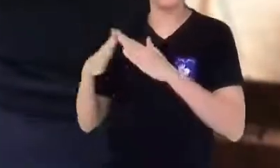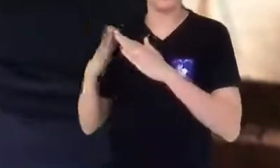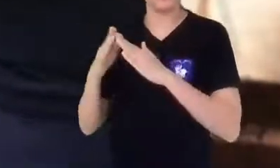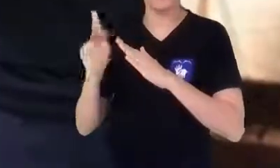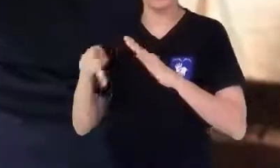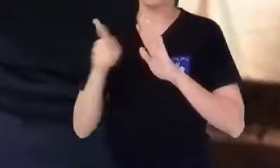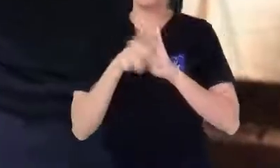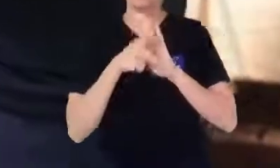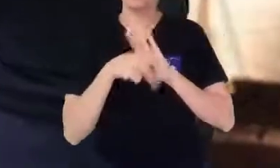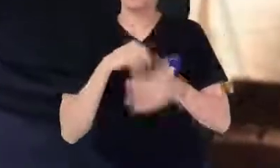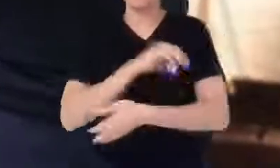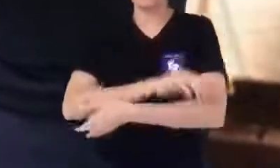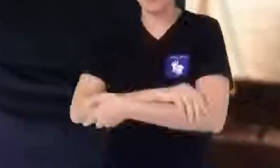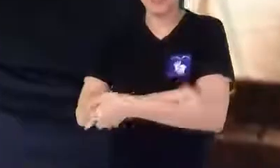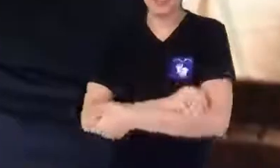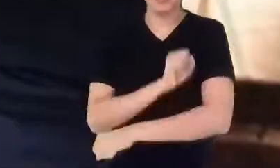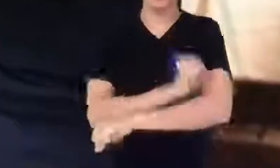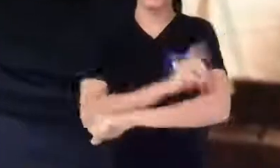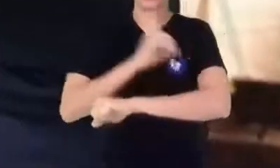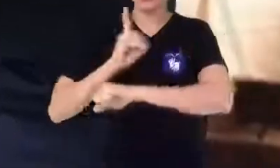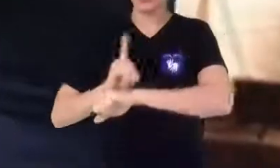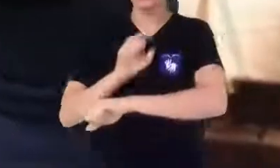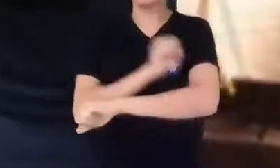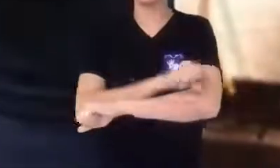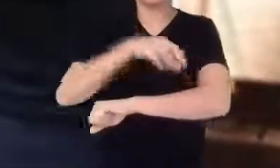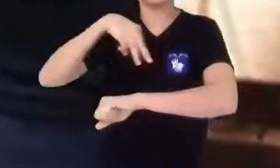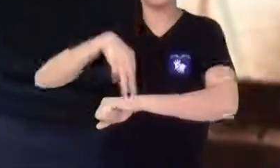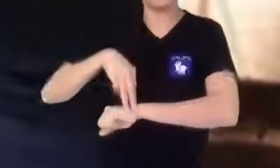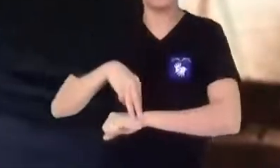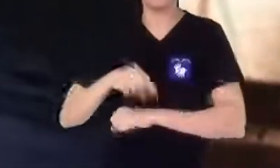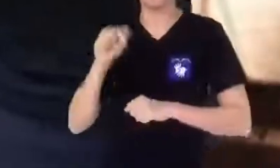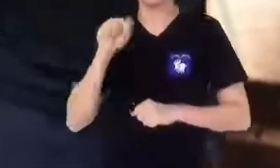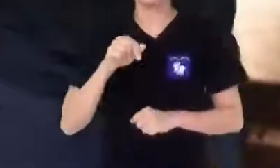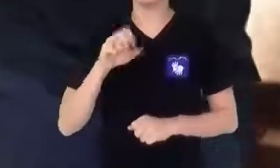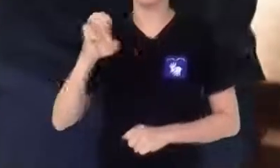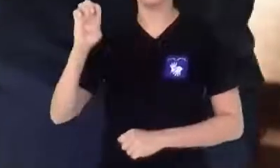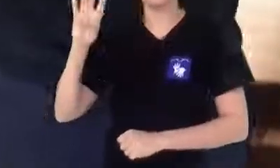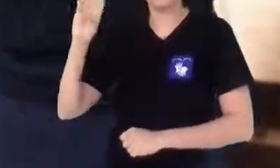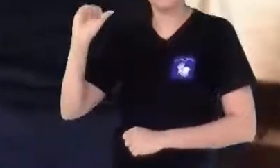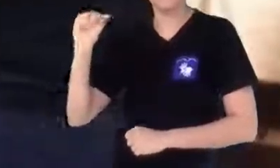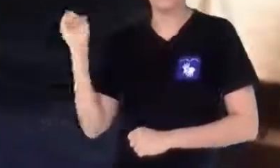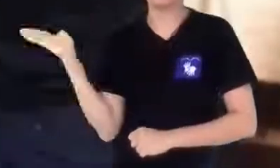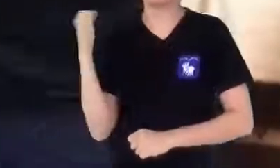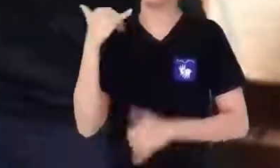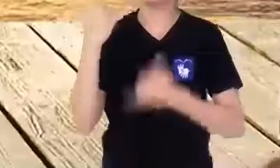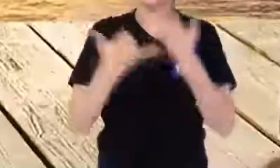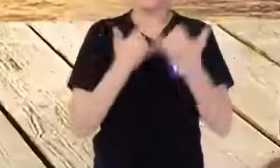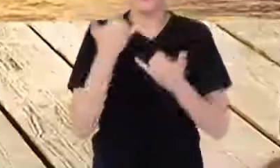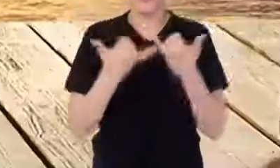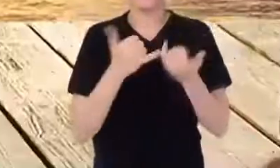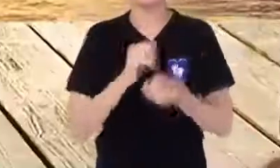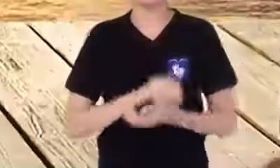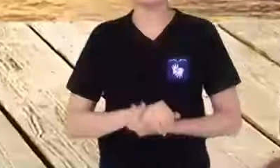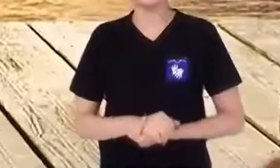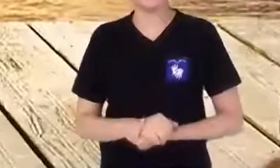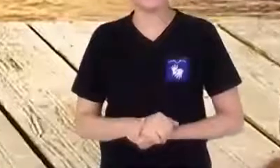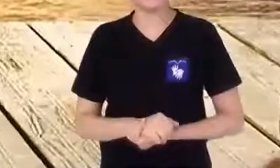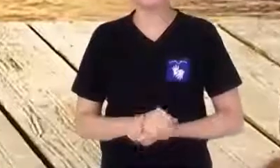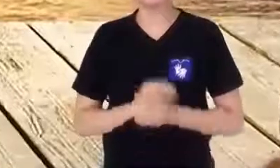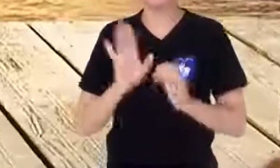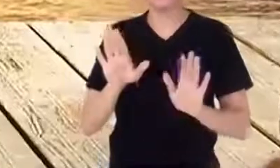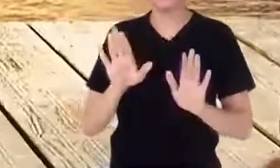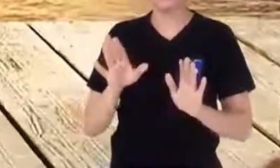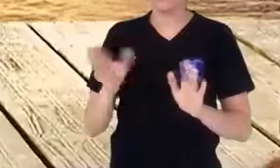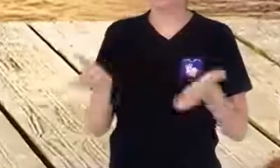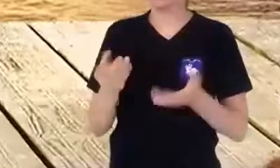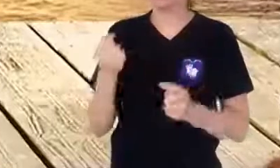entre a Seduc e a Semed. E nós estamos aqui no quadro EBA, vamos brincar? Vamos. Vamos brincar, mas eu estou estranhando uma coisa. O quê?